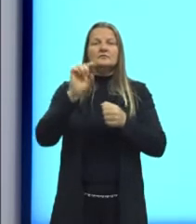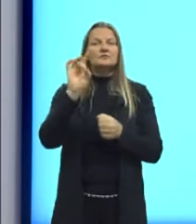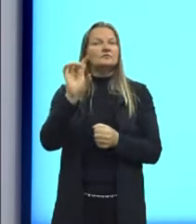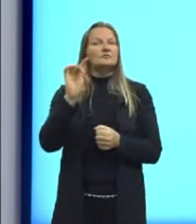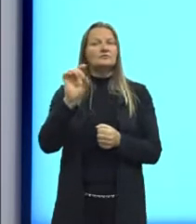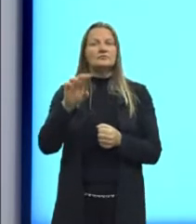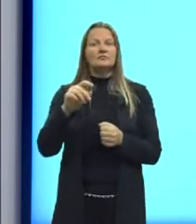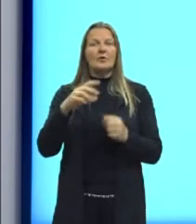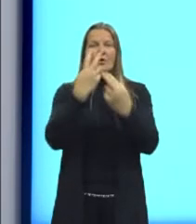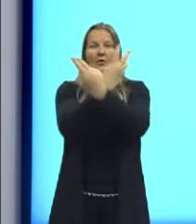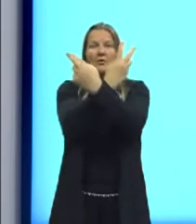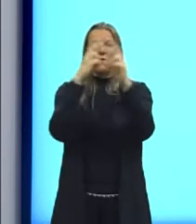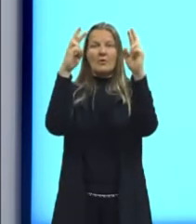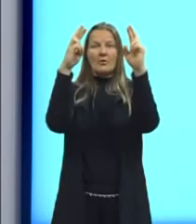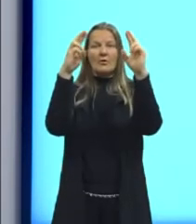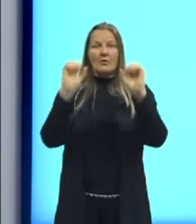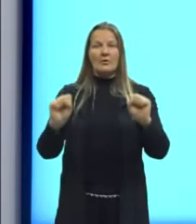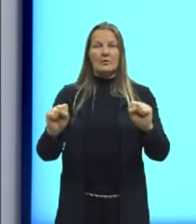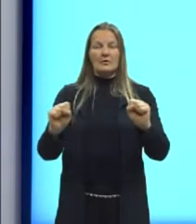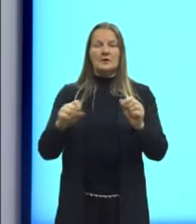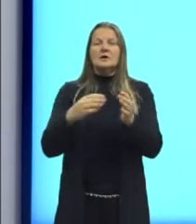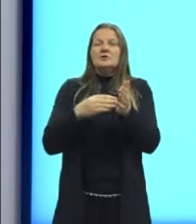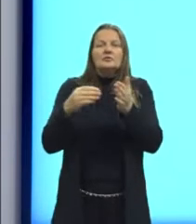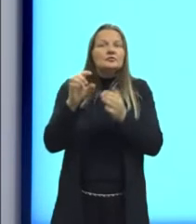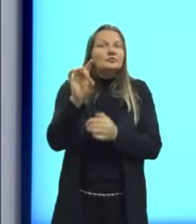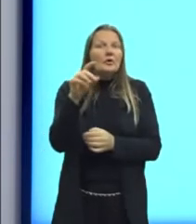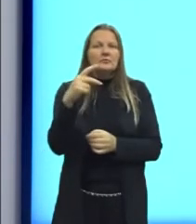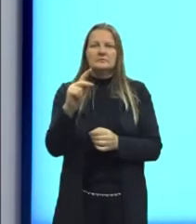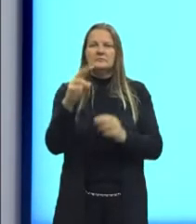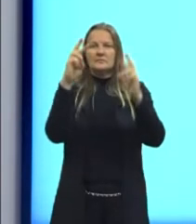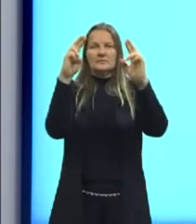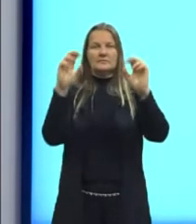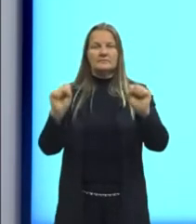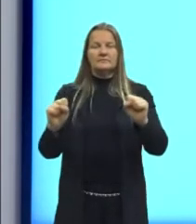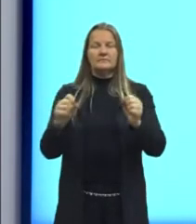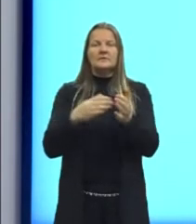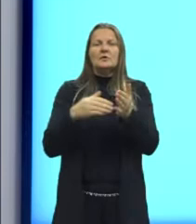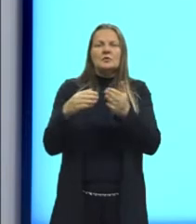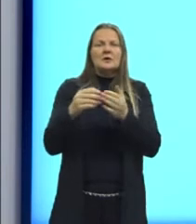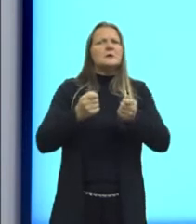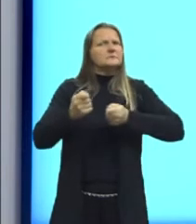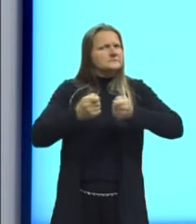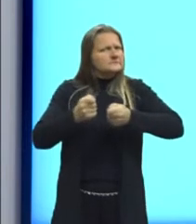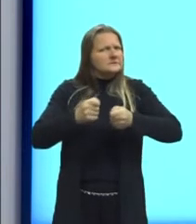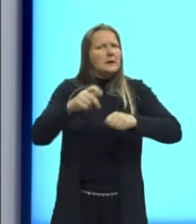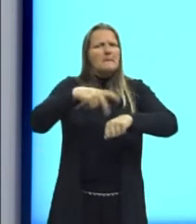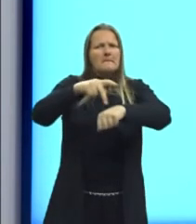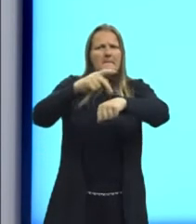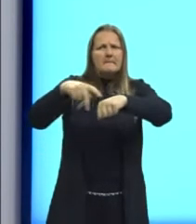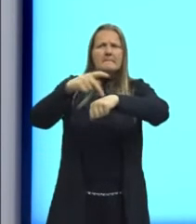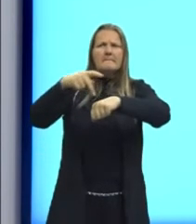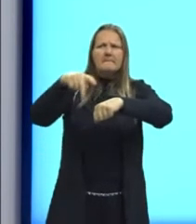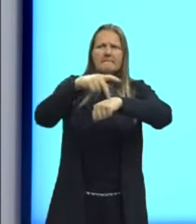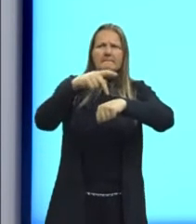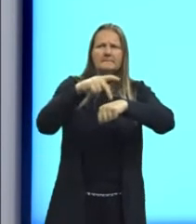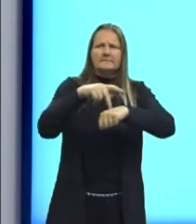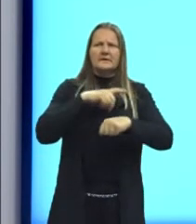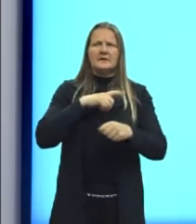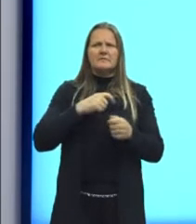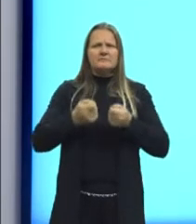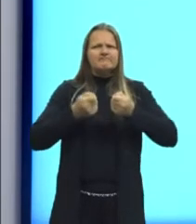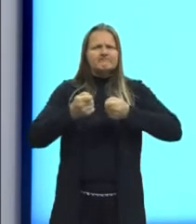pela união soviética né a União Soviética ela dominou muitos países foi muito